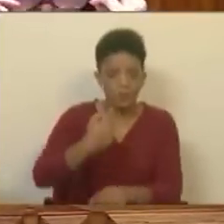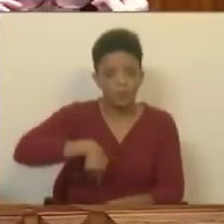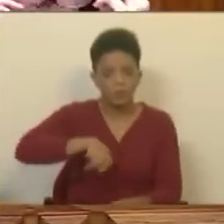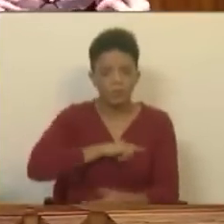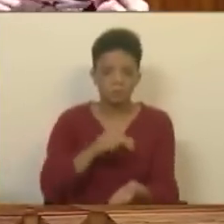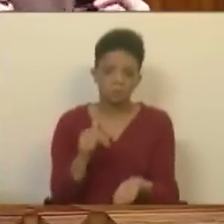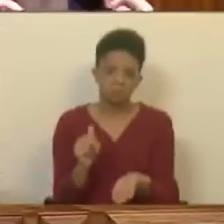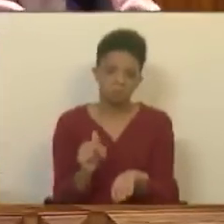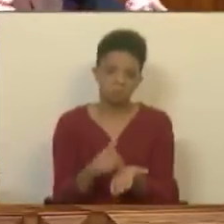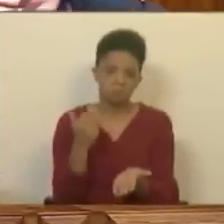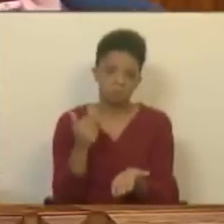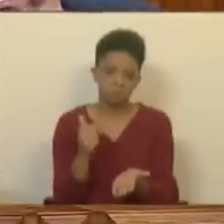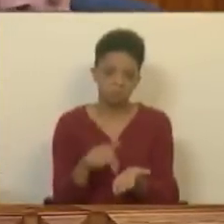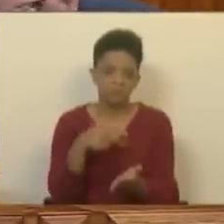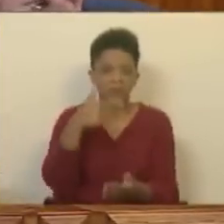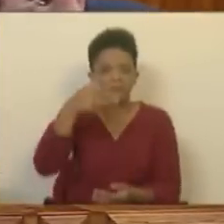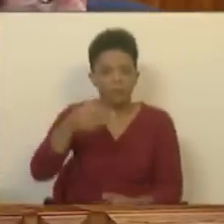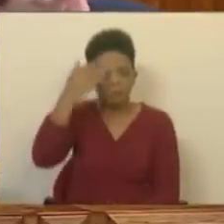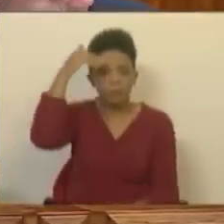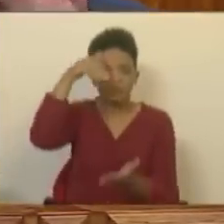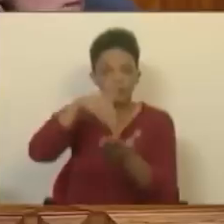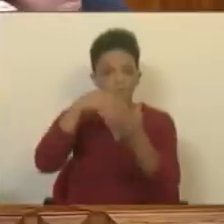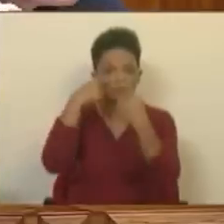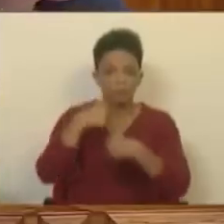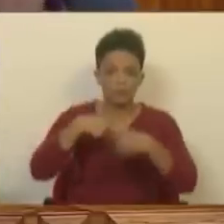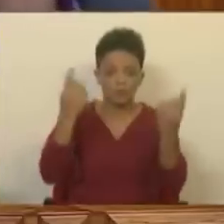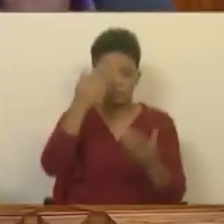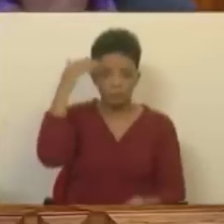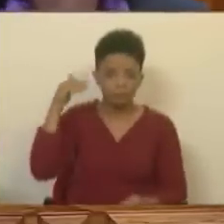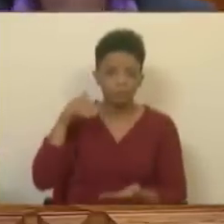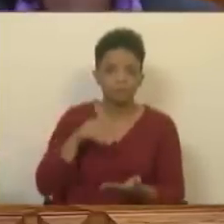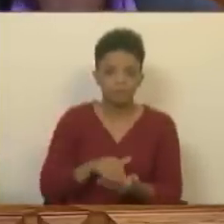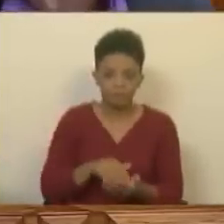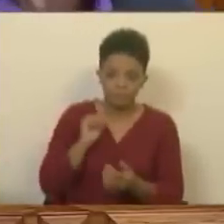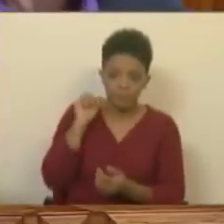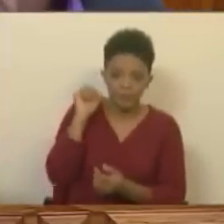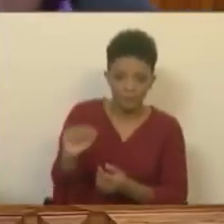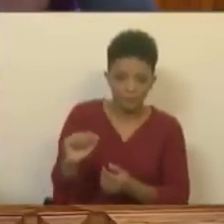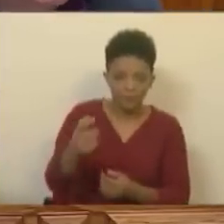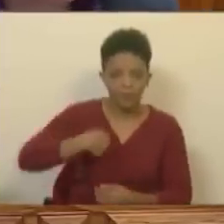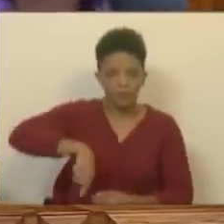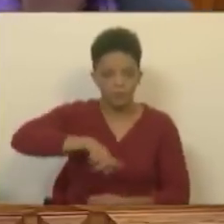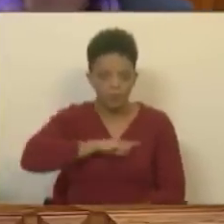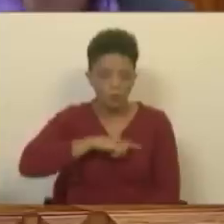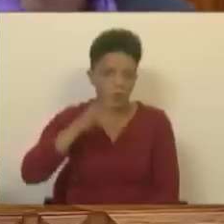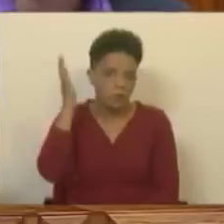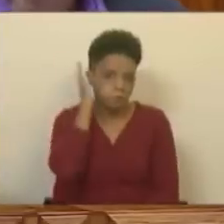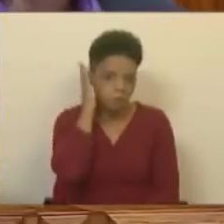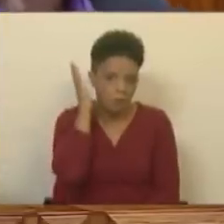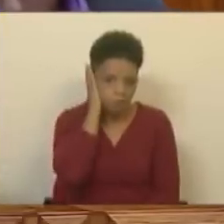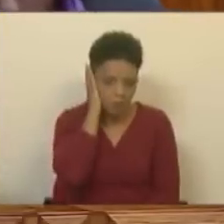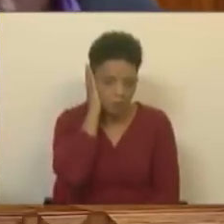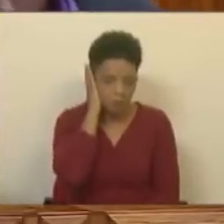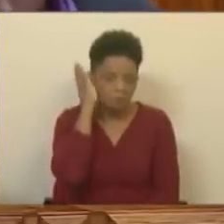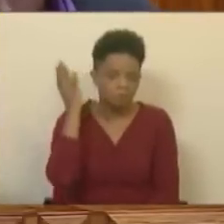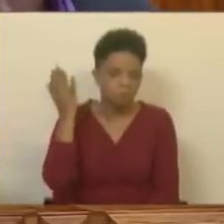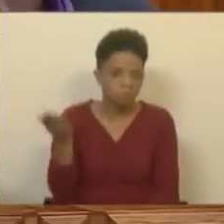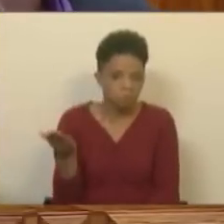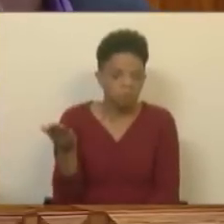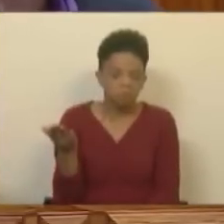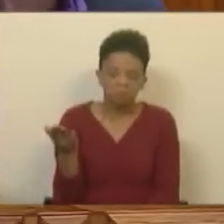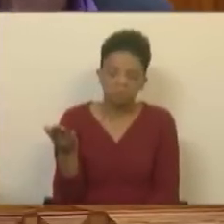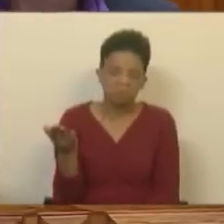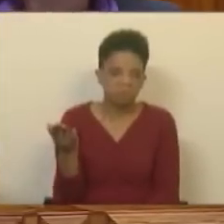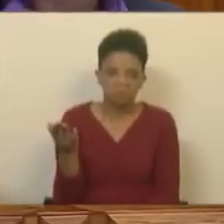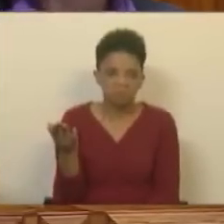aguardamos que dá para presidente dos resultados os resultados que temos conhecimento Ah não